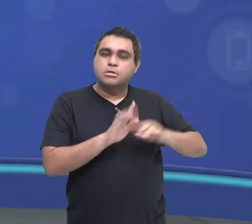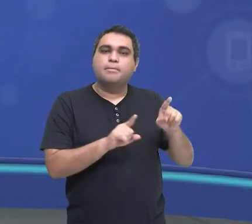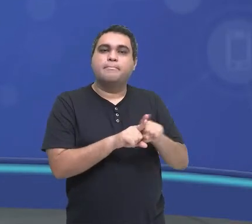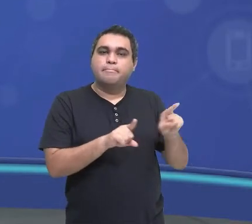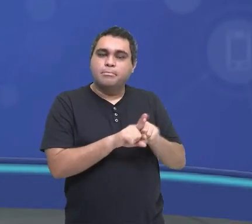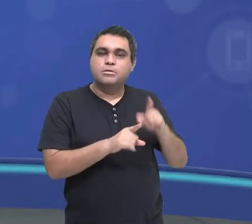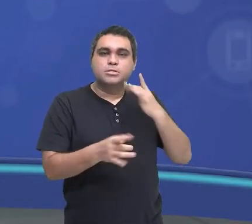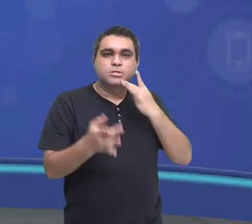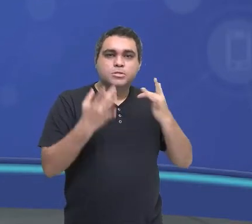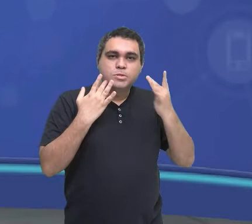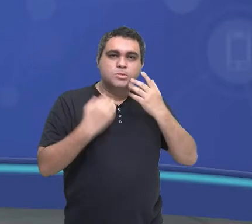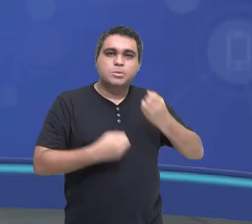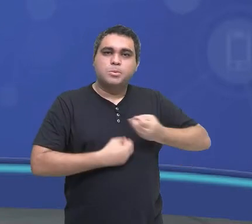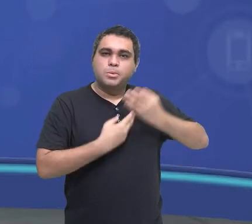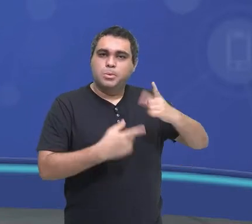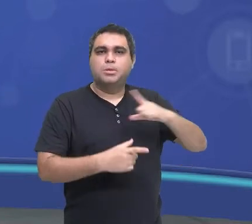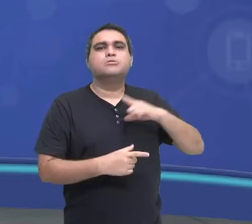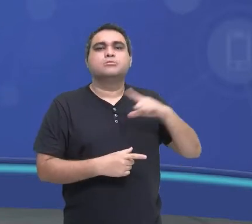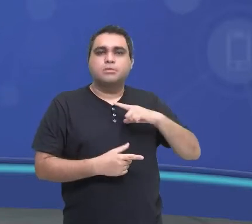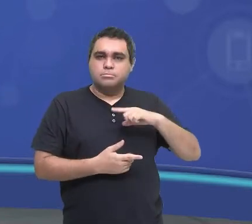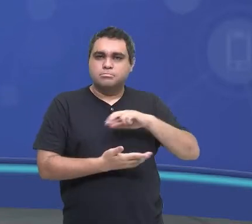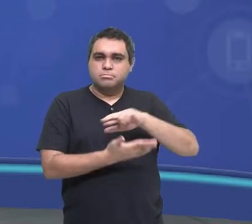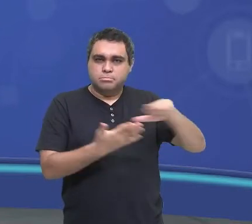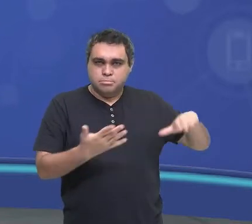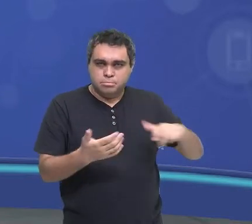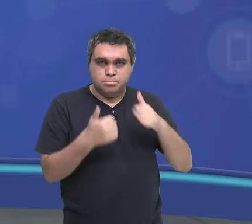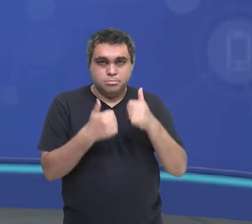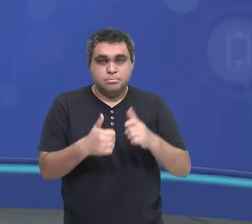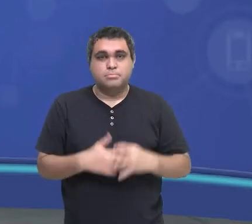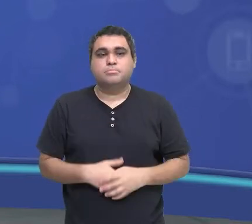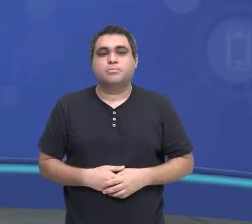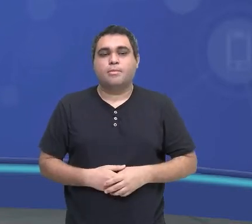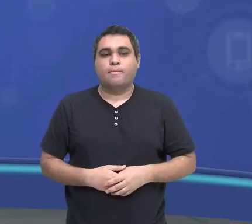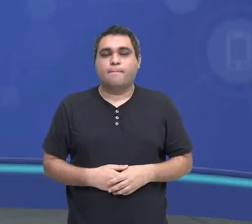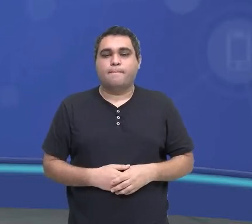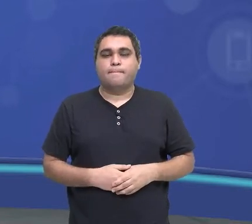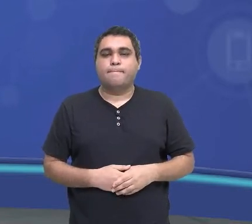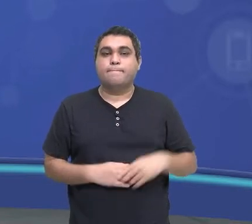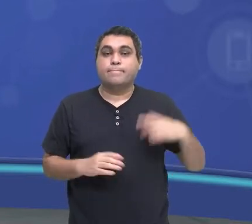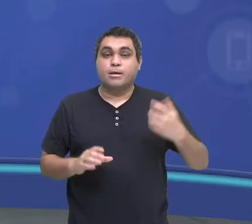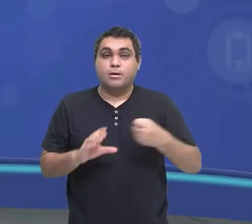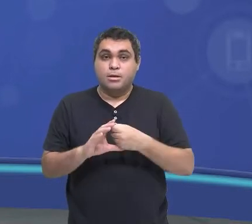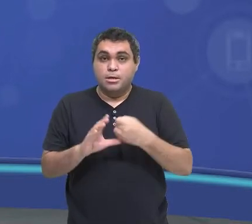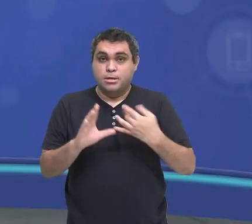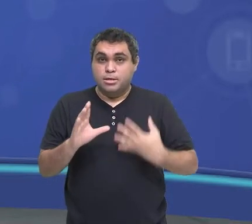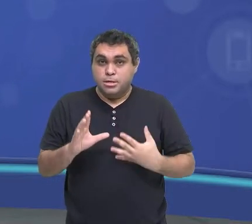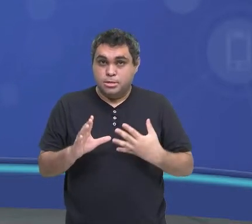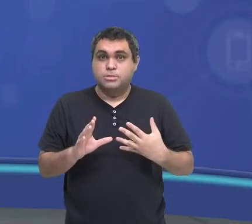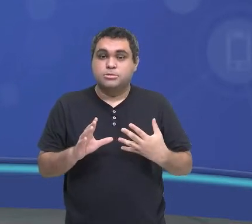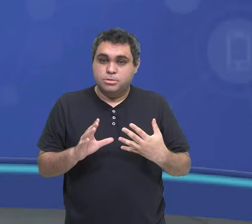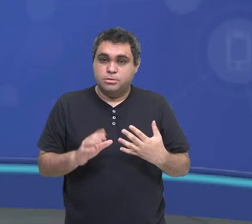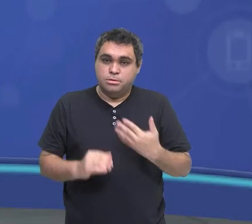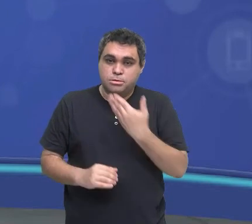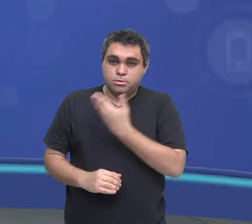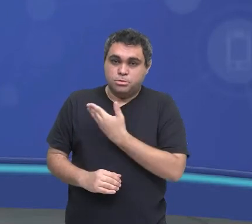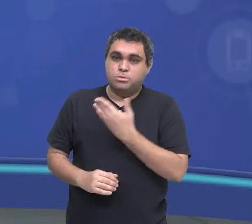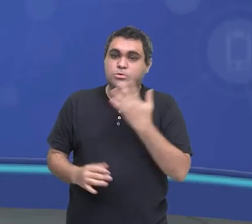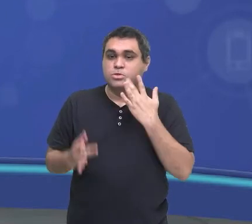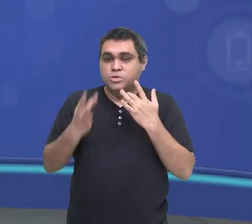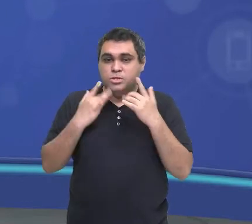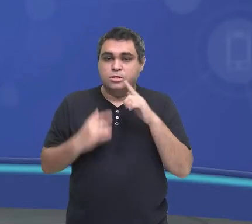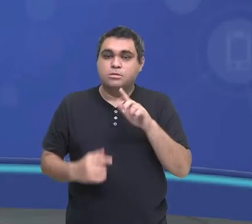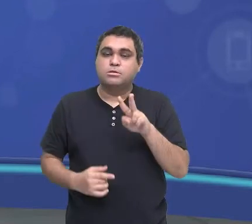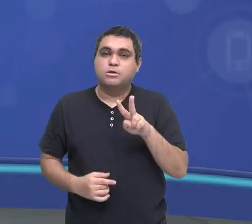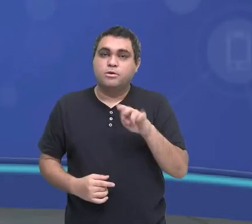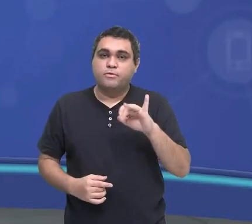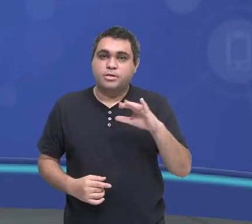né, nos espaços abertos, ok? Muito bem. Falando sobre características ainda do teatro vicentino, olha só. Então,